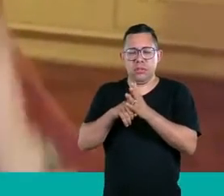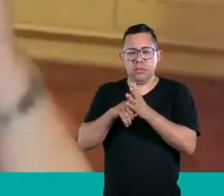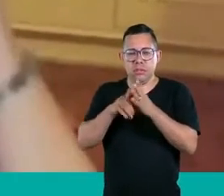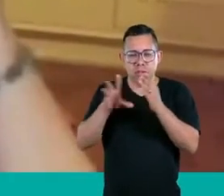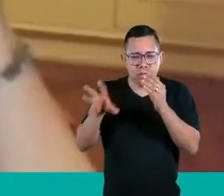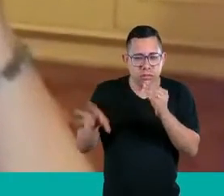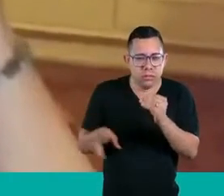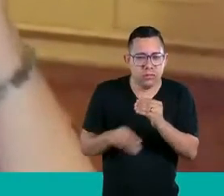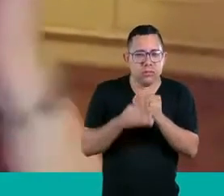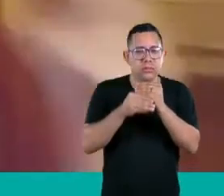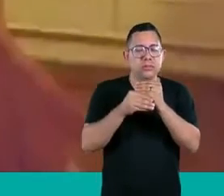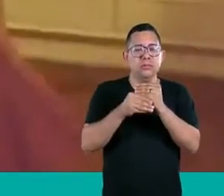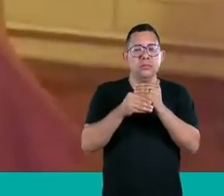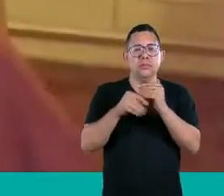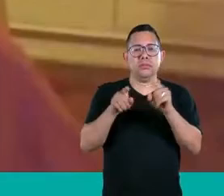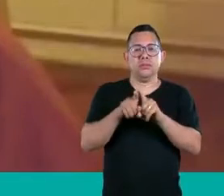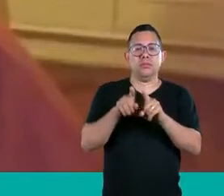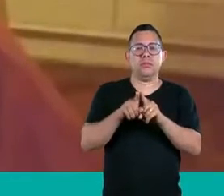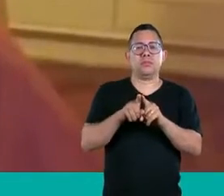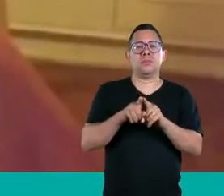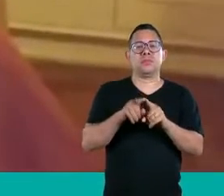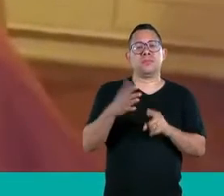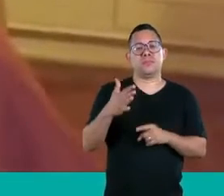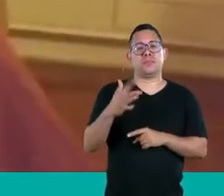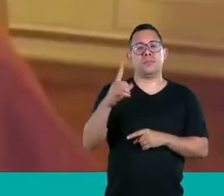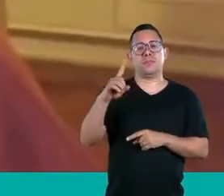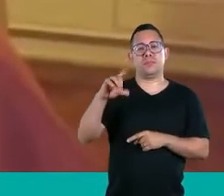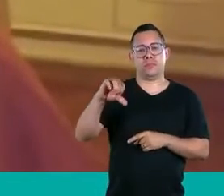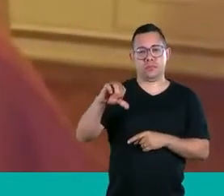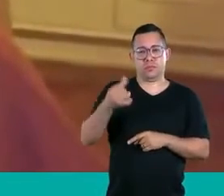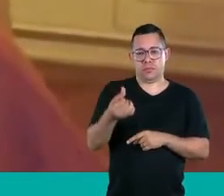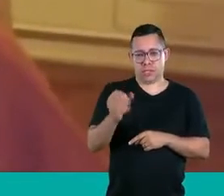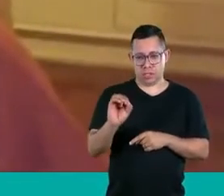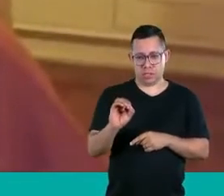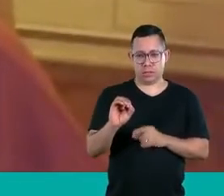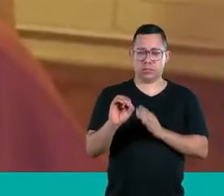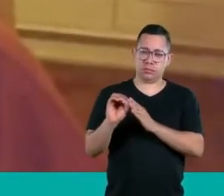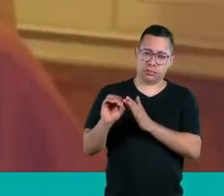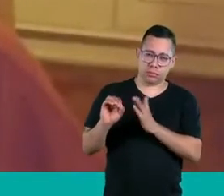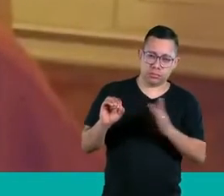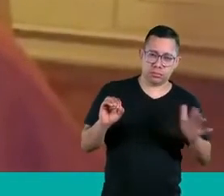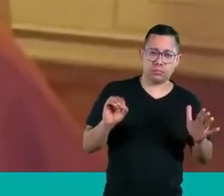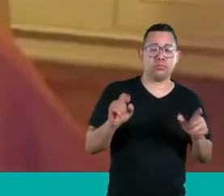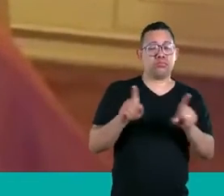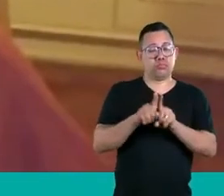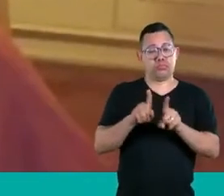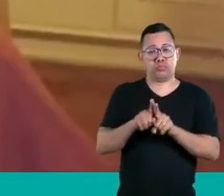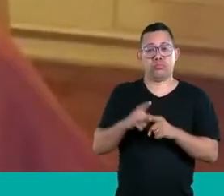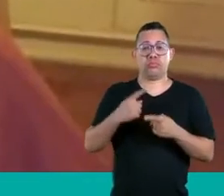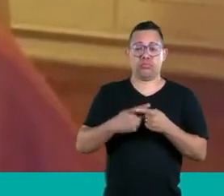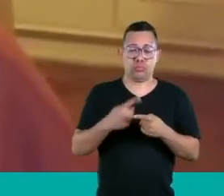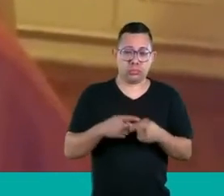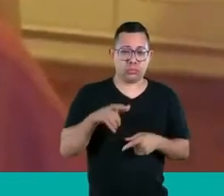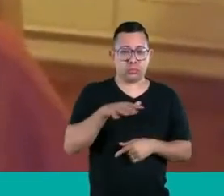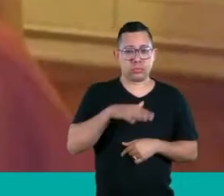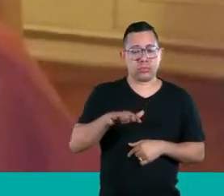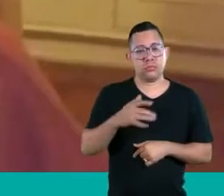sua obra a partir da década de 60, muito embora ele já se